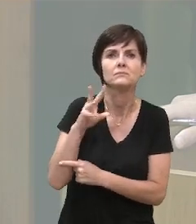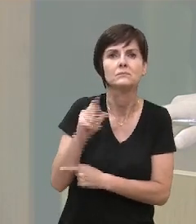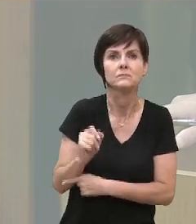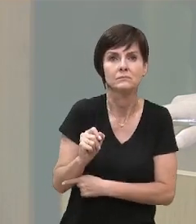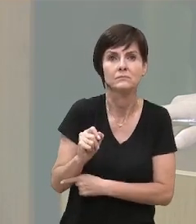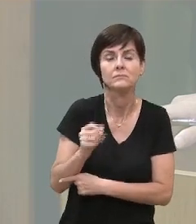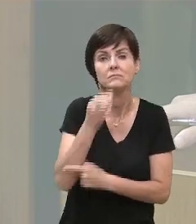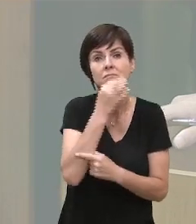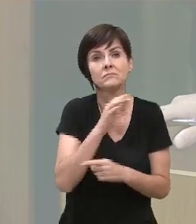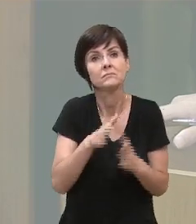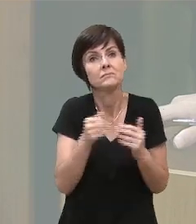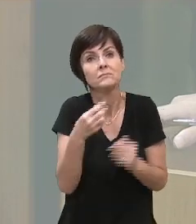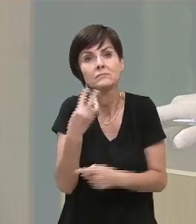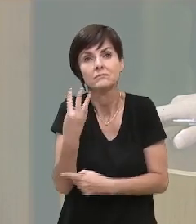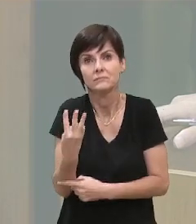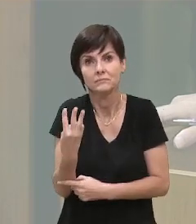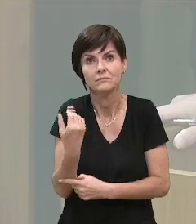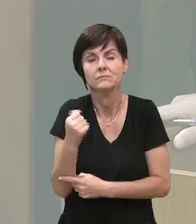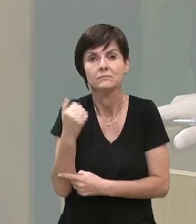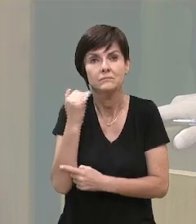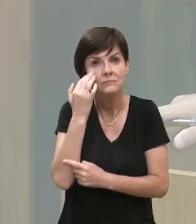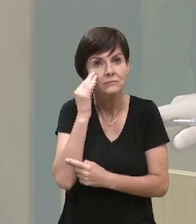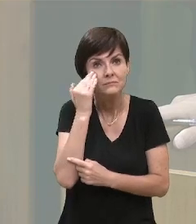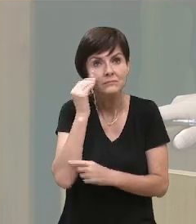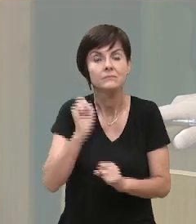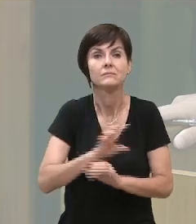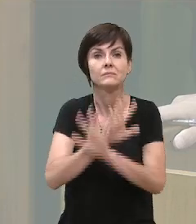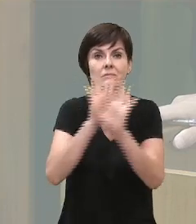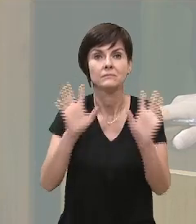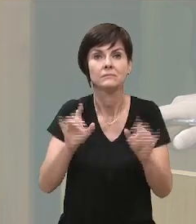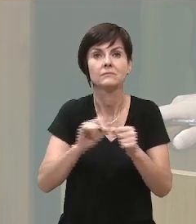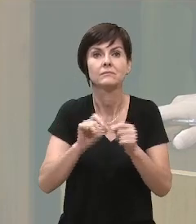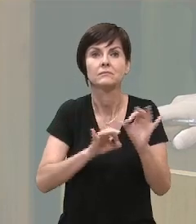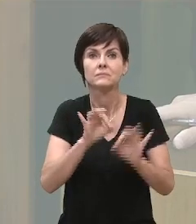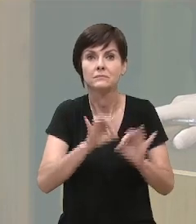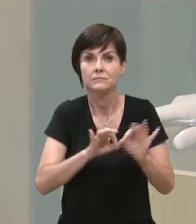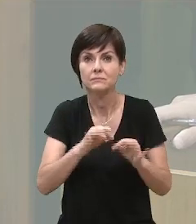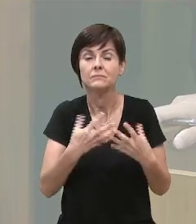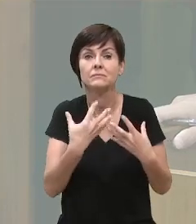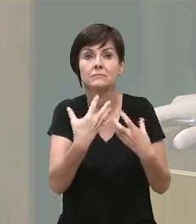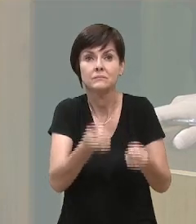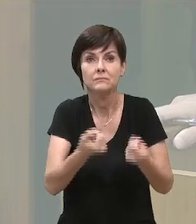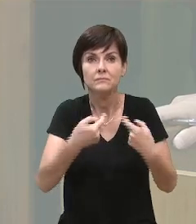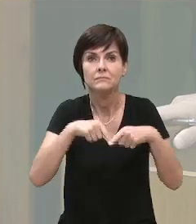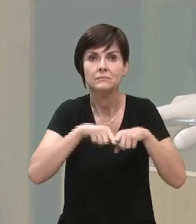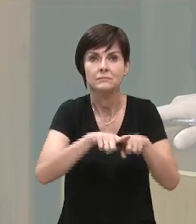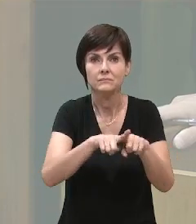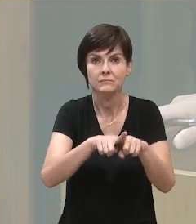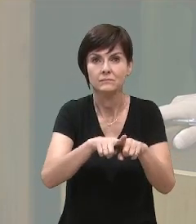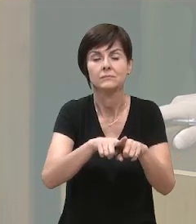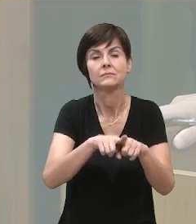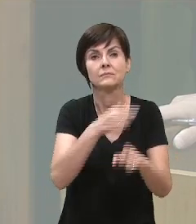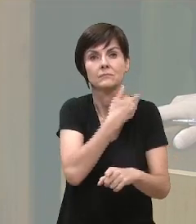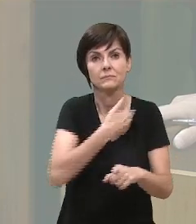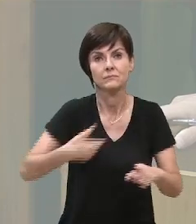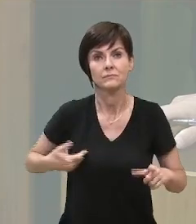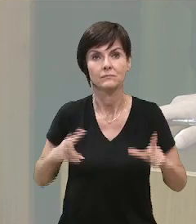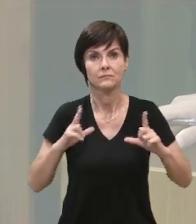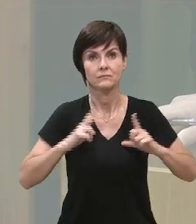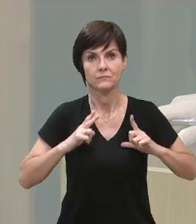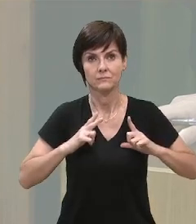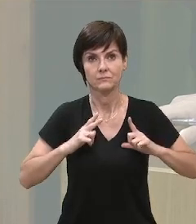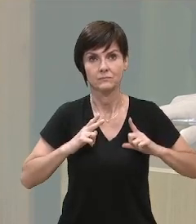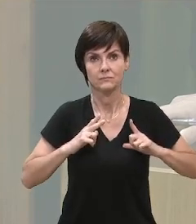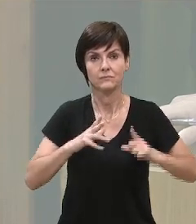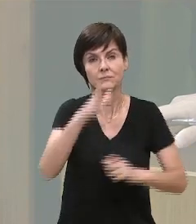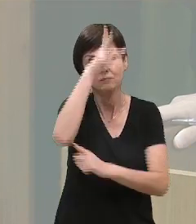preciso entender que como a gente fez aqui o projeto e aprovamos da parceria público-privada, o poder público